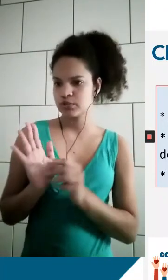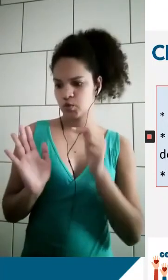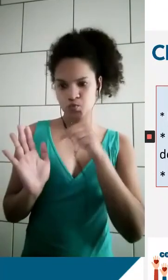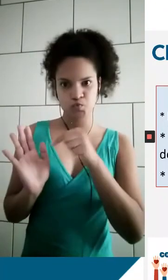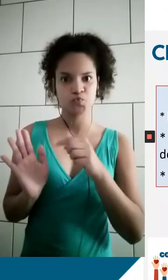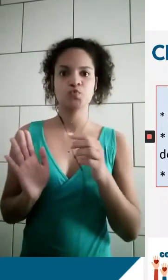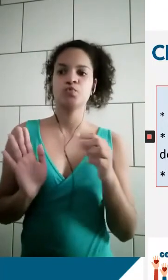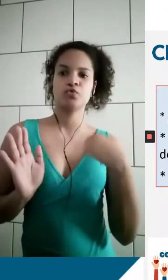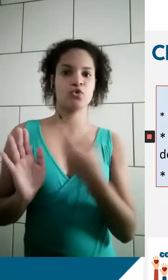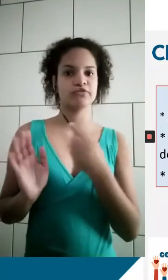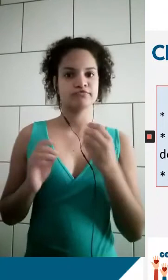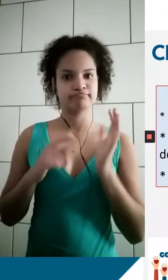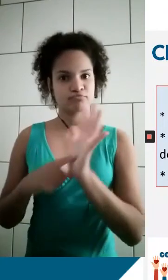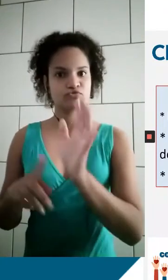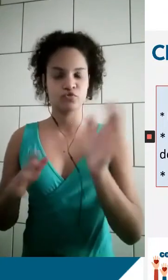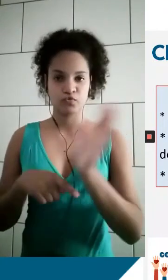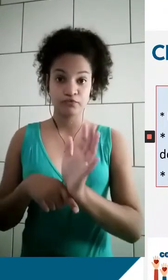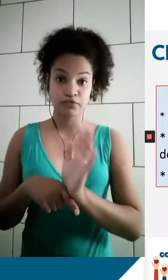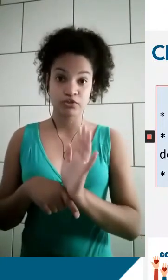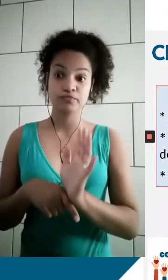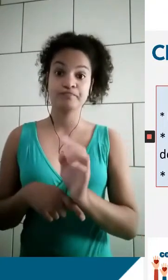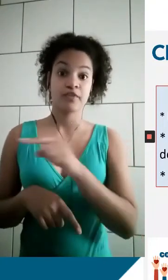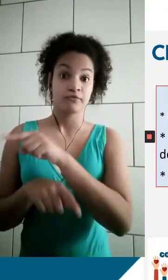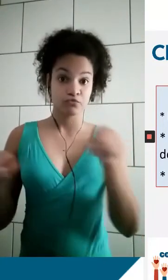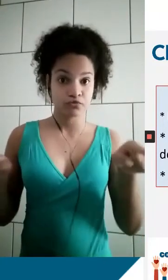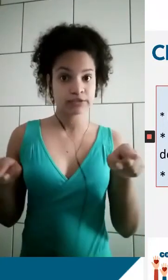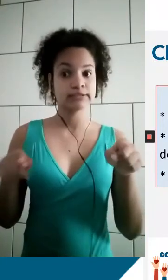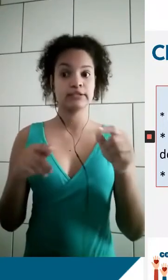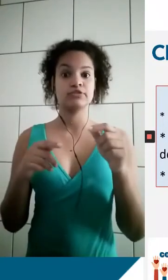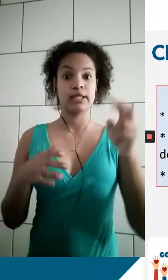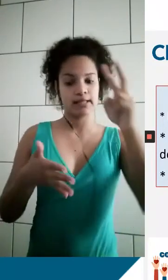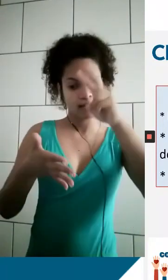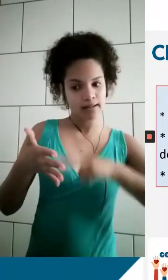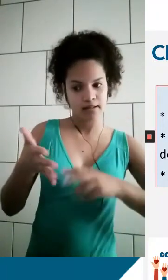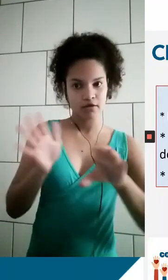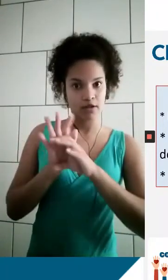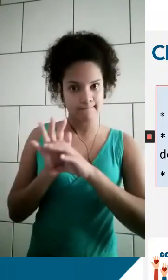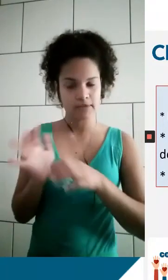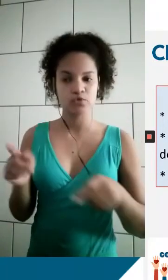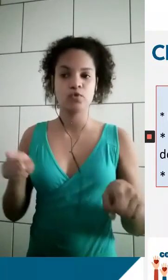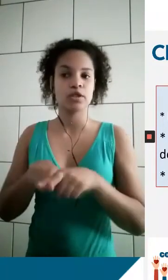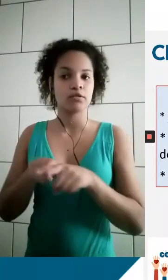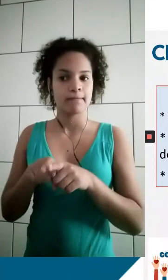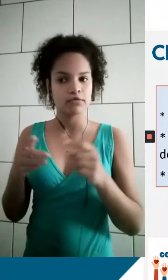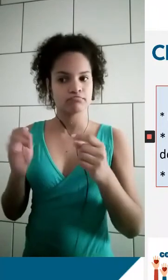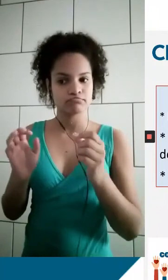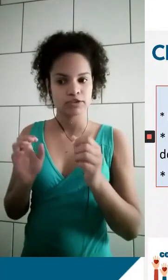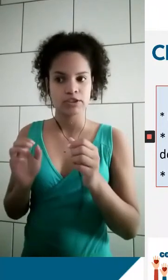conteúdos aplicados nesses vídeos. E aí vocês, lendo o capítulo, desenvolvendo as atividades do capítulo